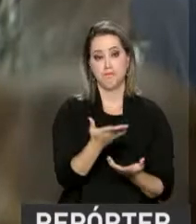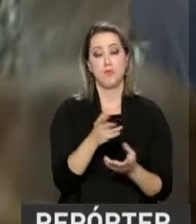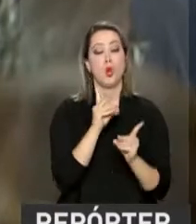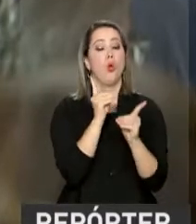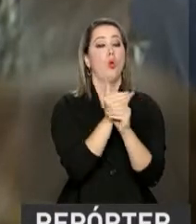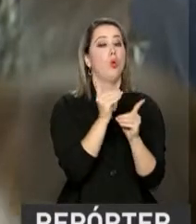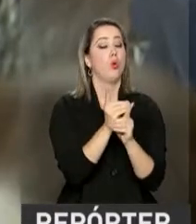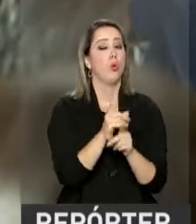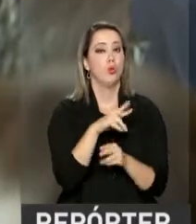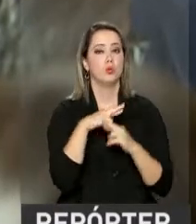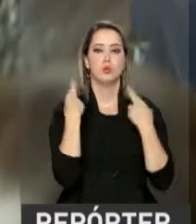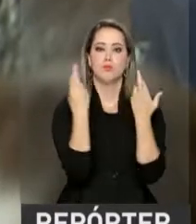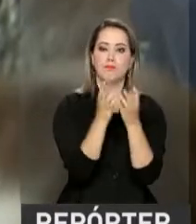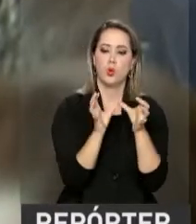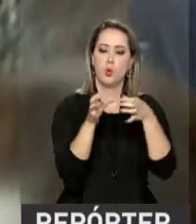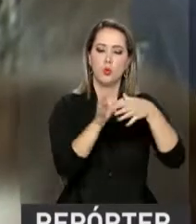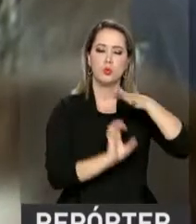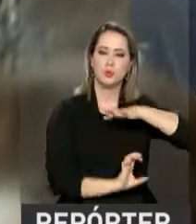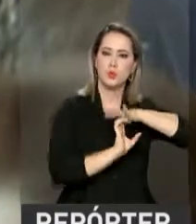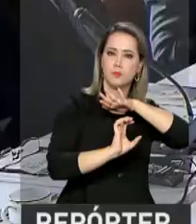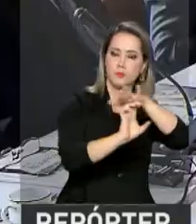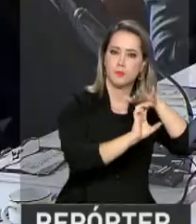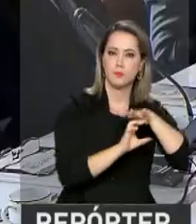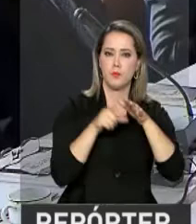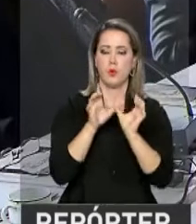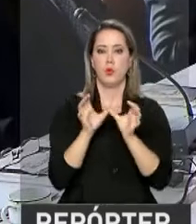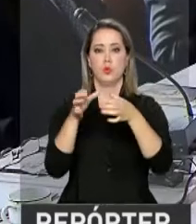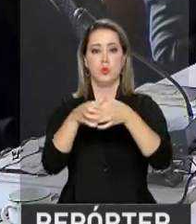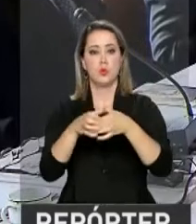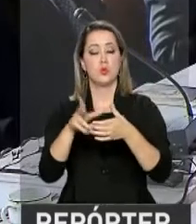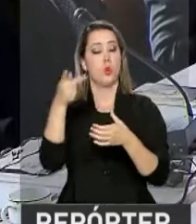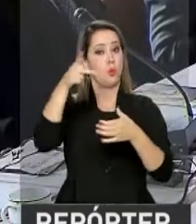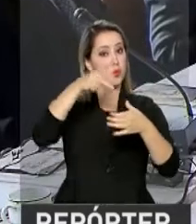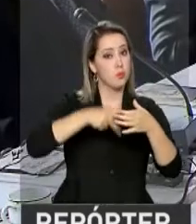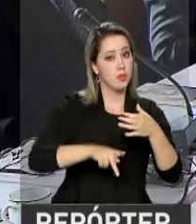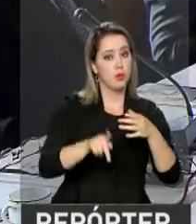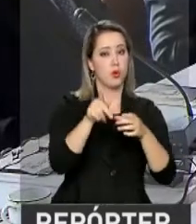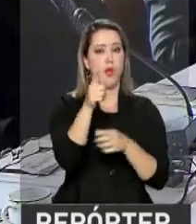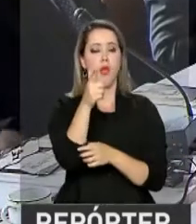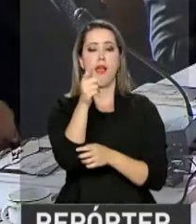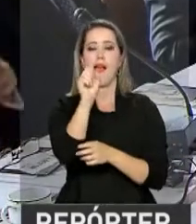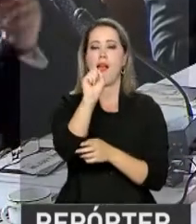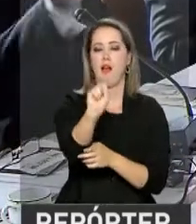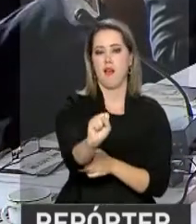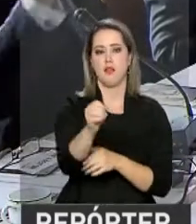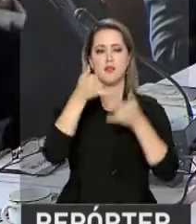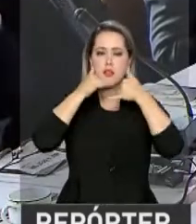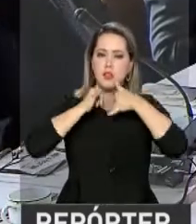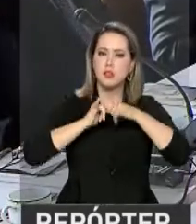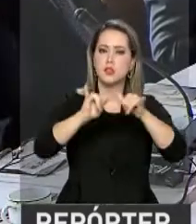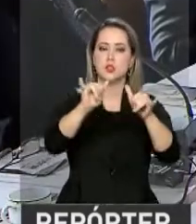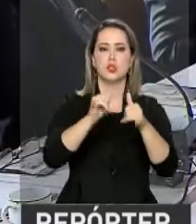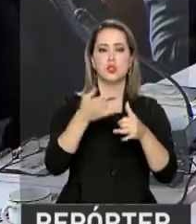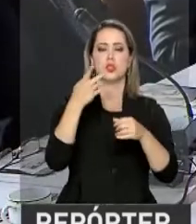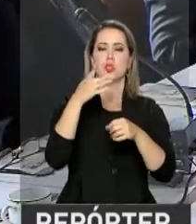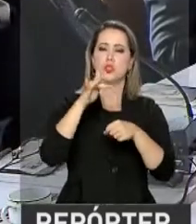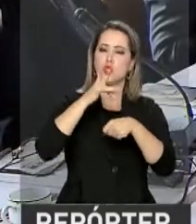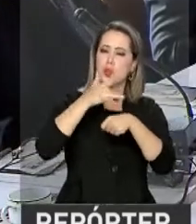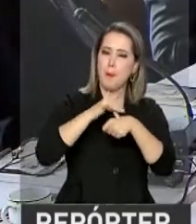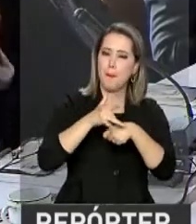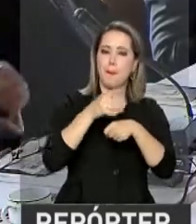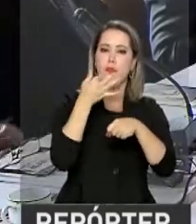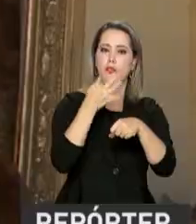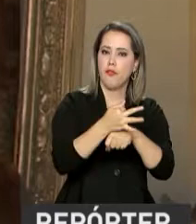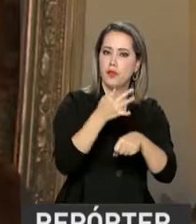reuniu os principais executivos noruegueses das áreas de petróleo gás natural e energia mineração e transporte